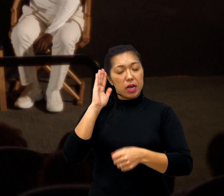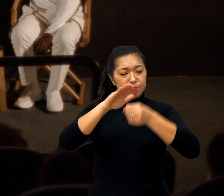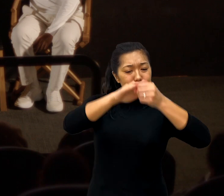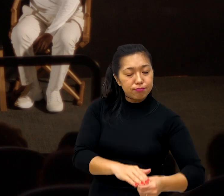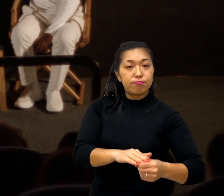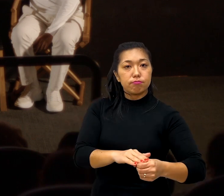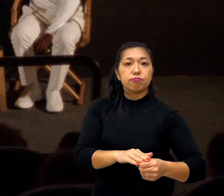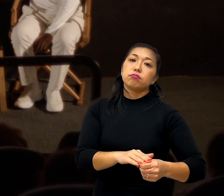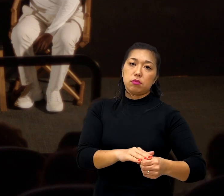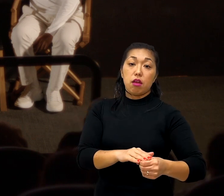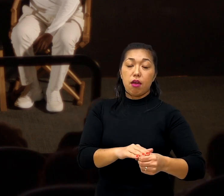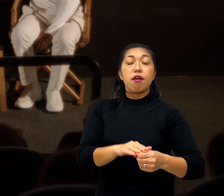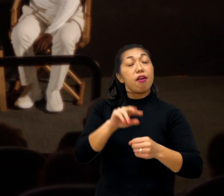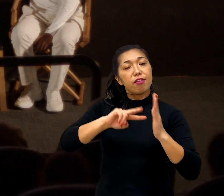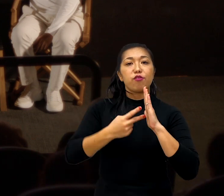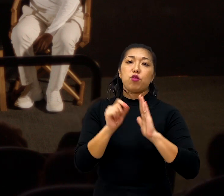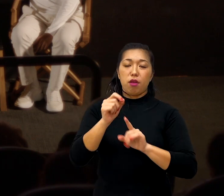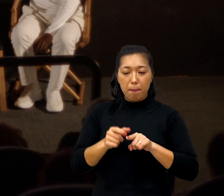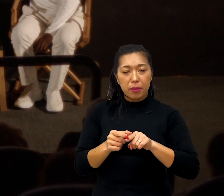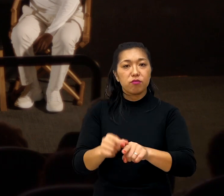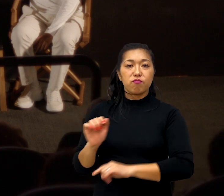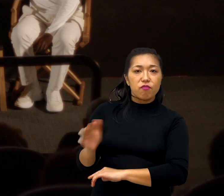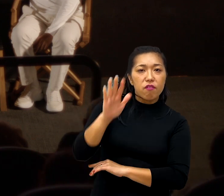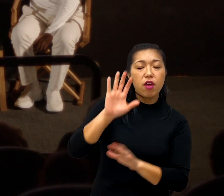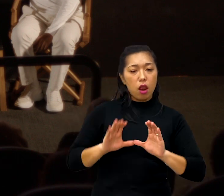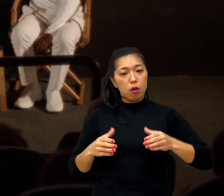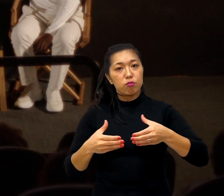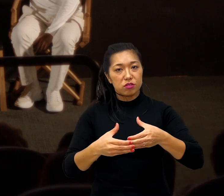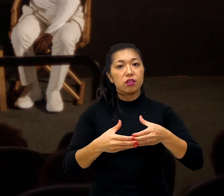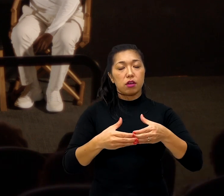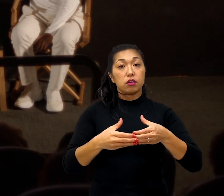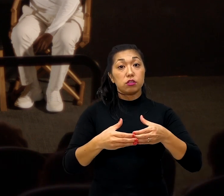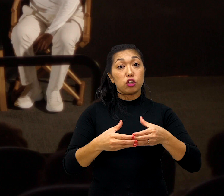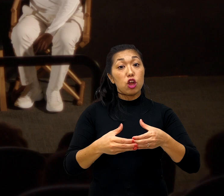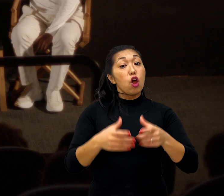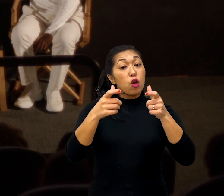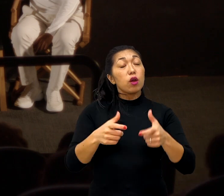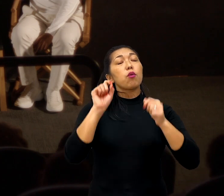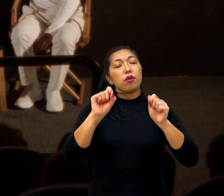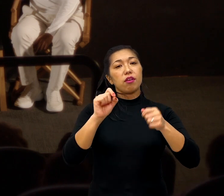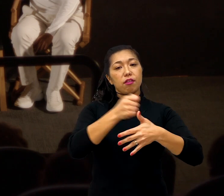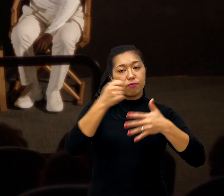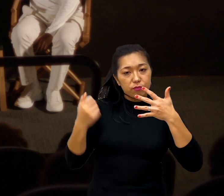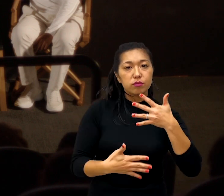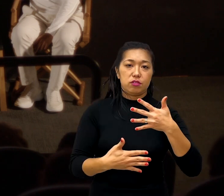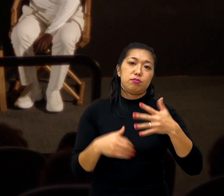precisa olhar para as periferias, para as favelas, para as comunidades, para as pessoas que estão nesse lugar de vulnerabilidade